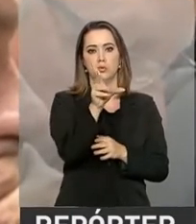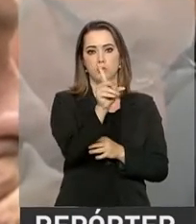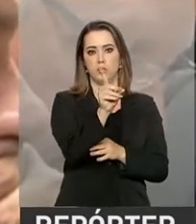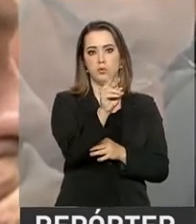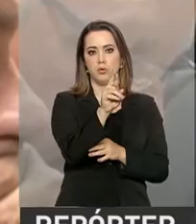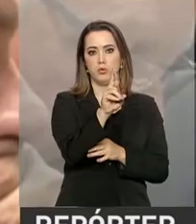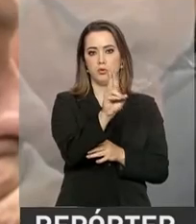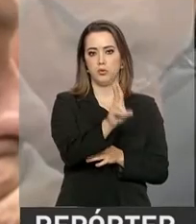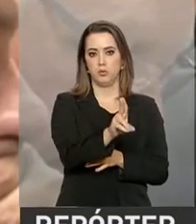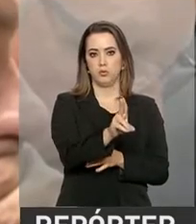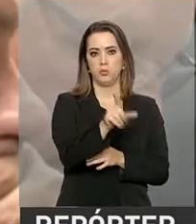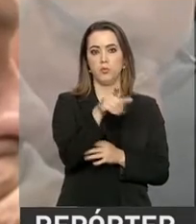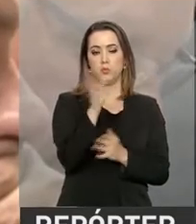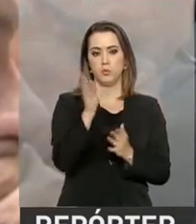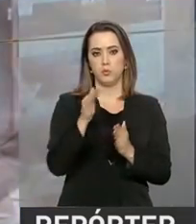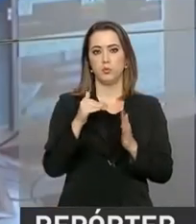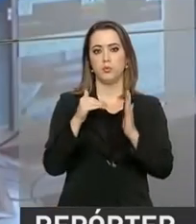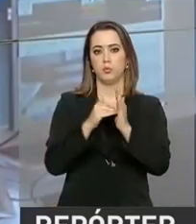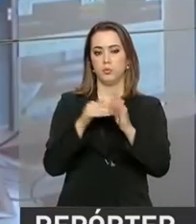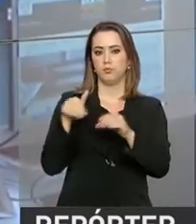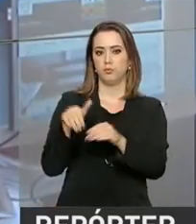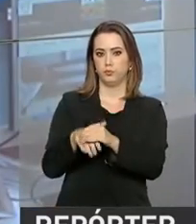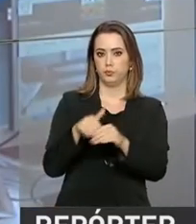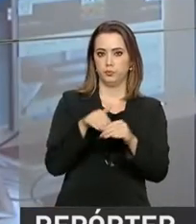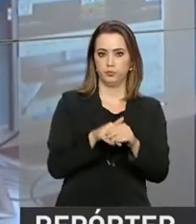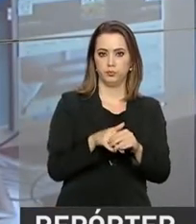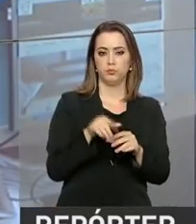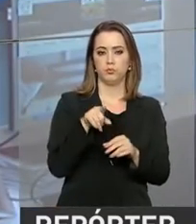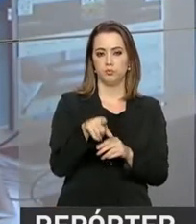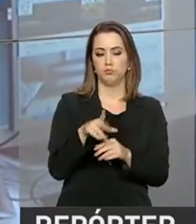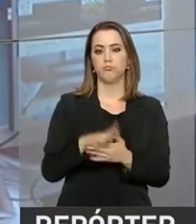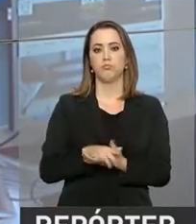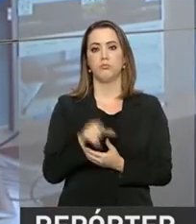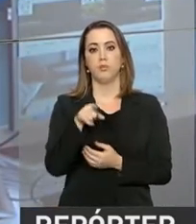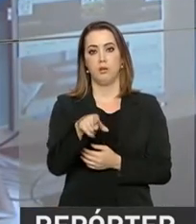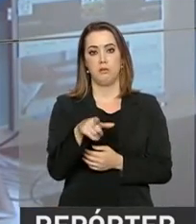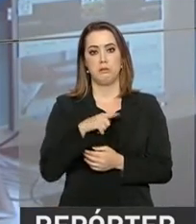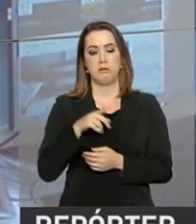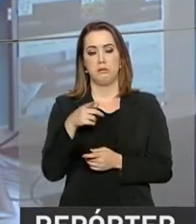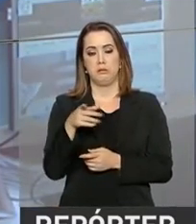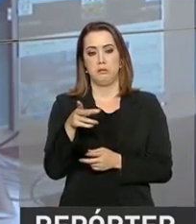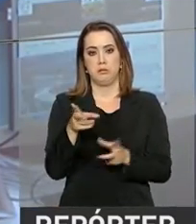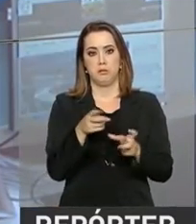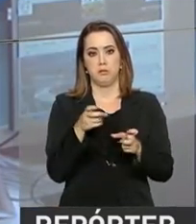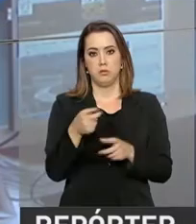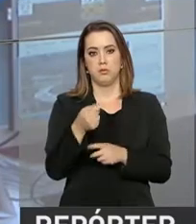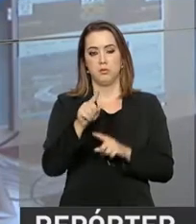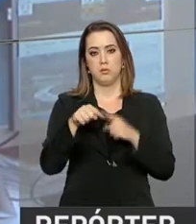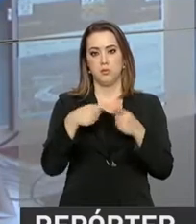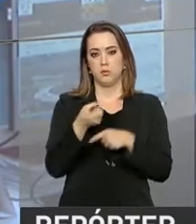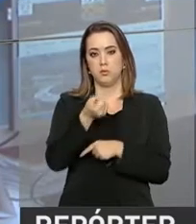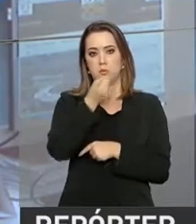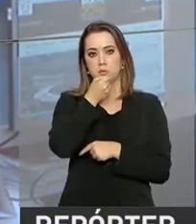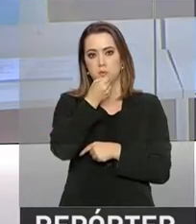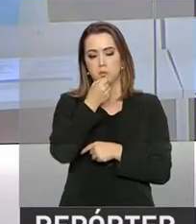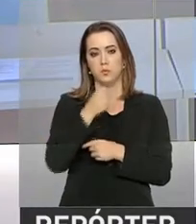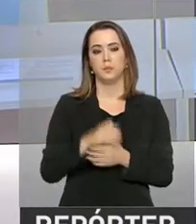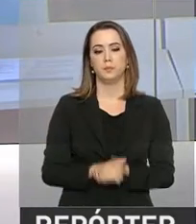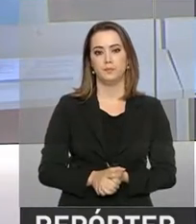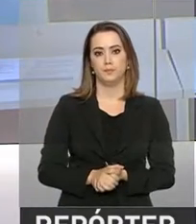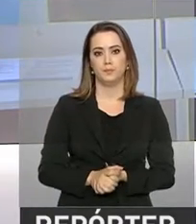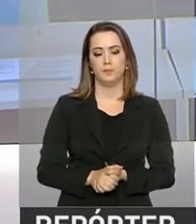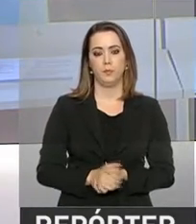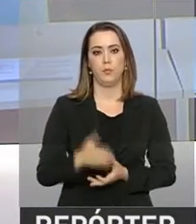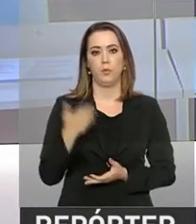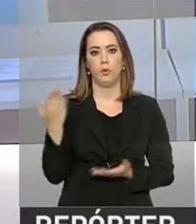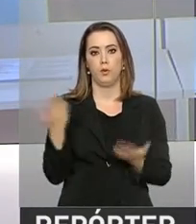a DRU, que está no Senado. A previsão é que os ministros falem com a imprensa depois desse encontro.